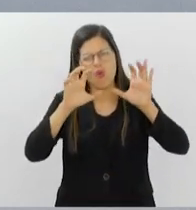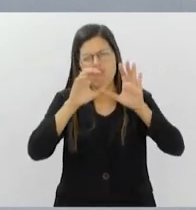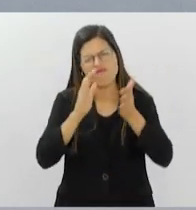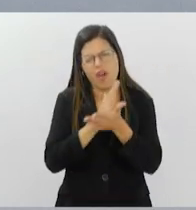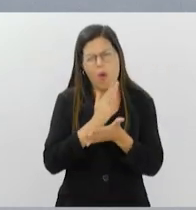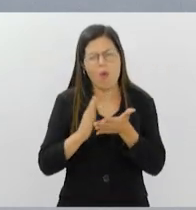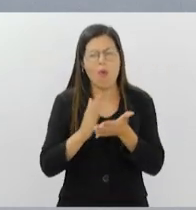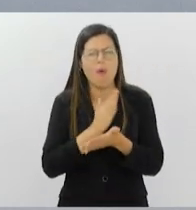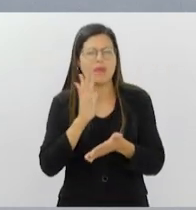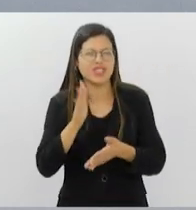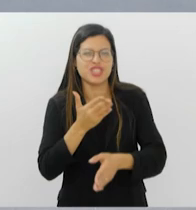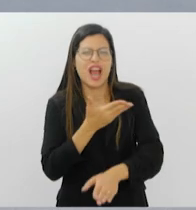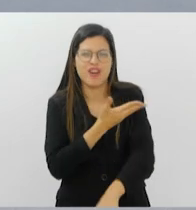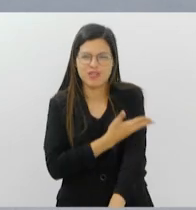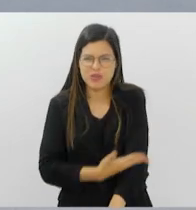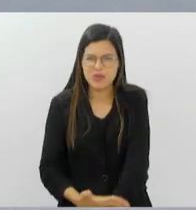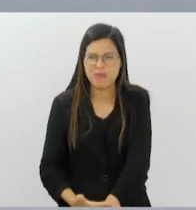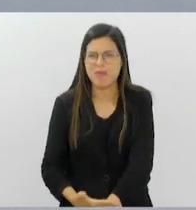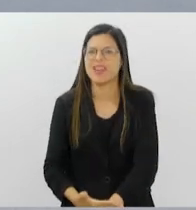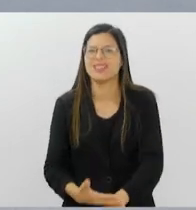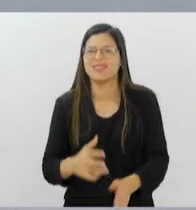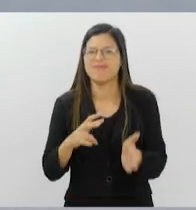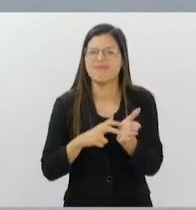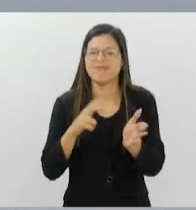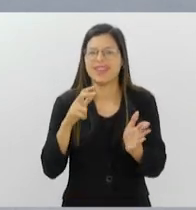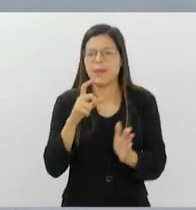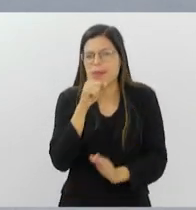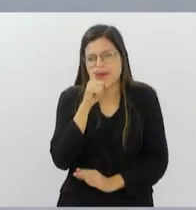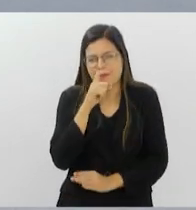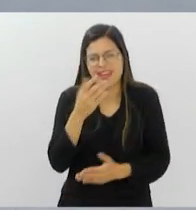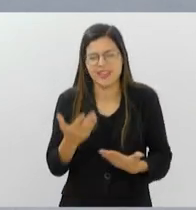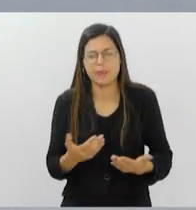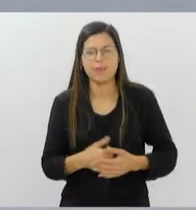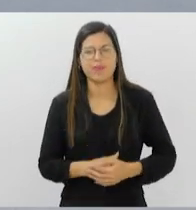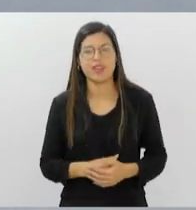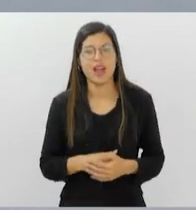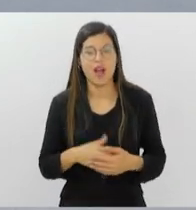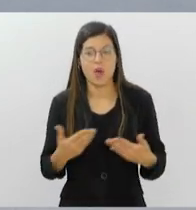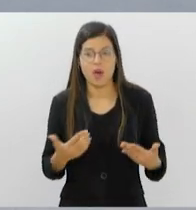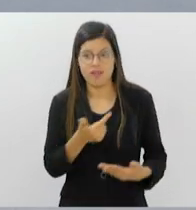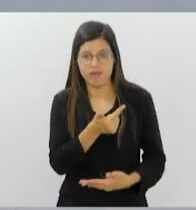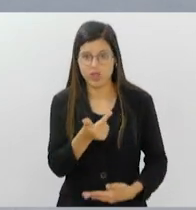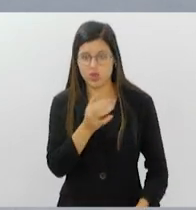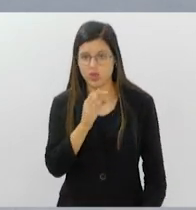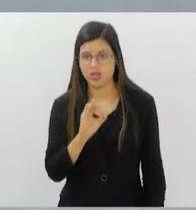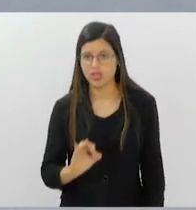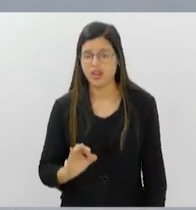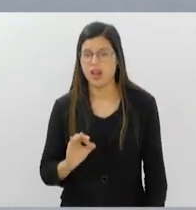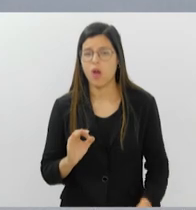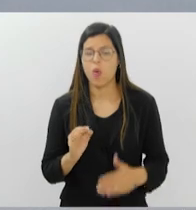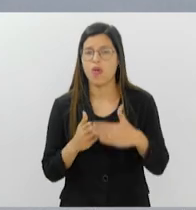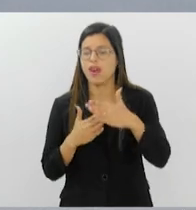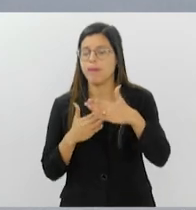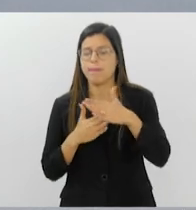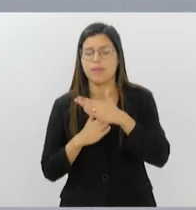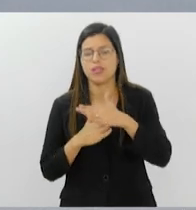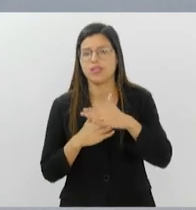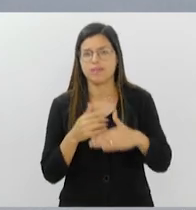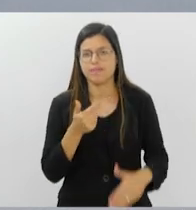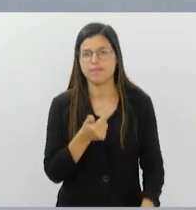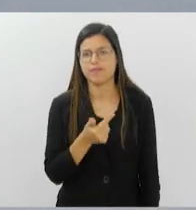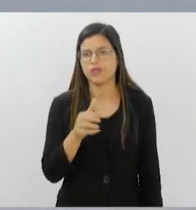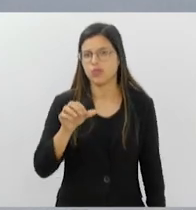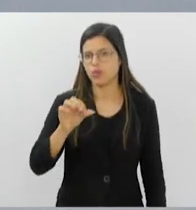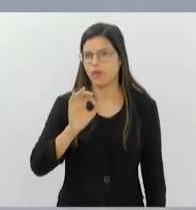acostumado aí pelas manhãs do inverno nesse momento faz 22º a máxima prevista para hoje é de